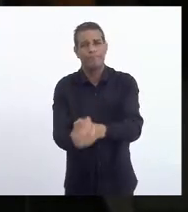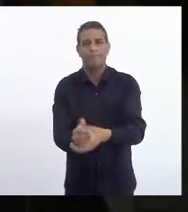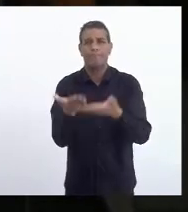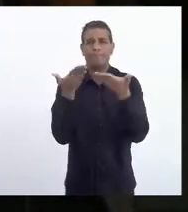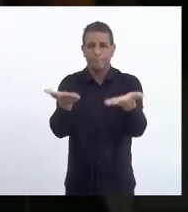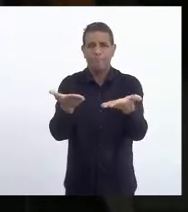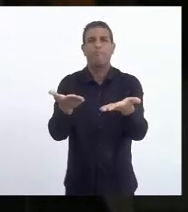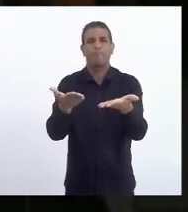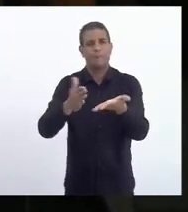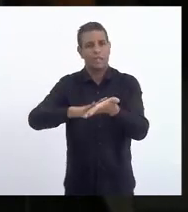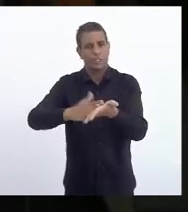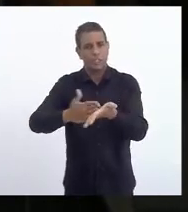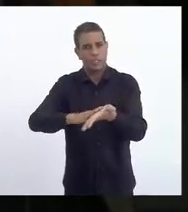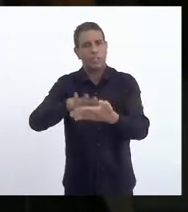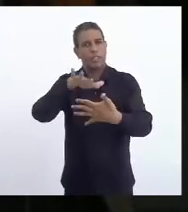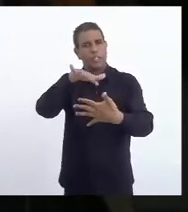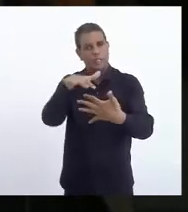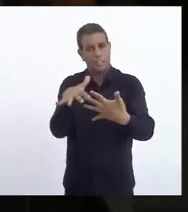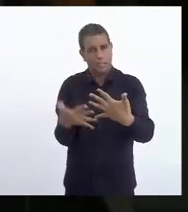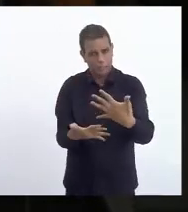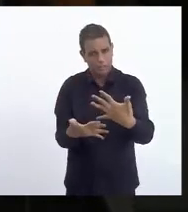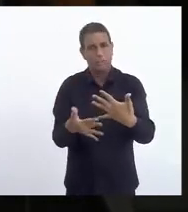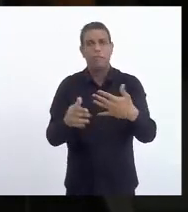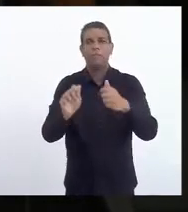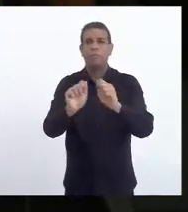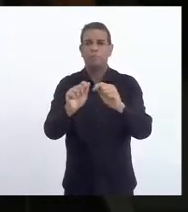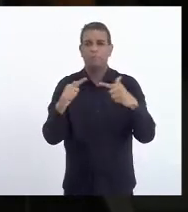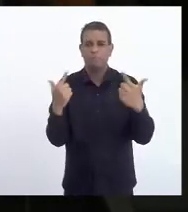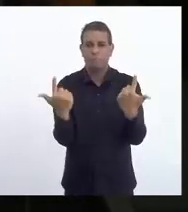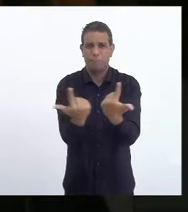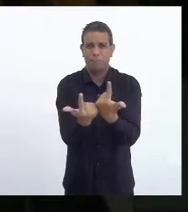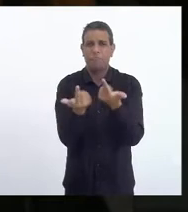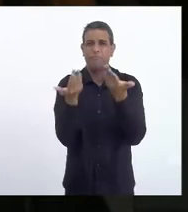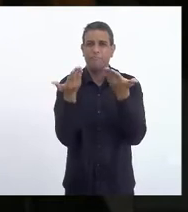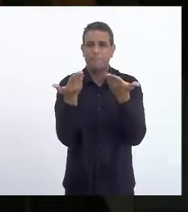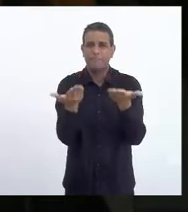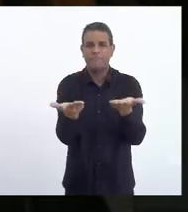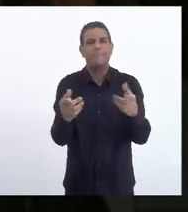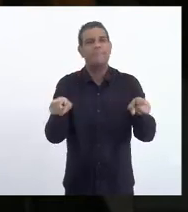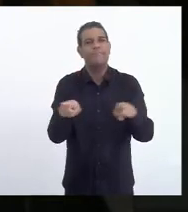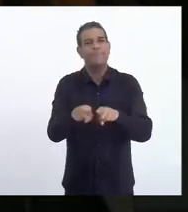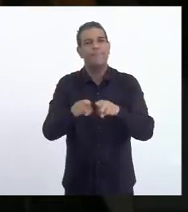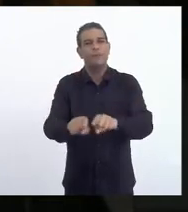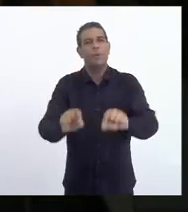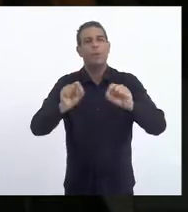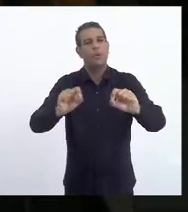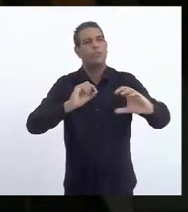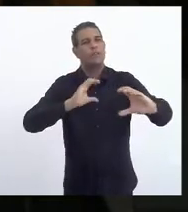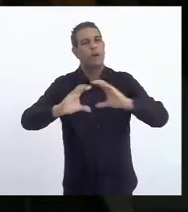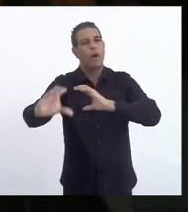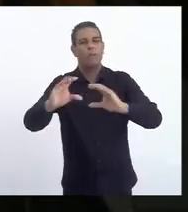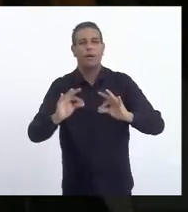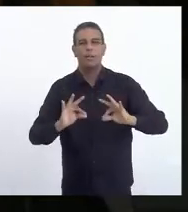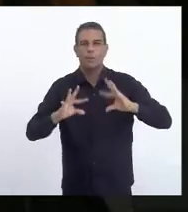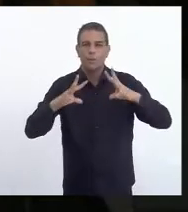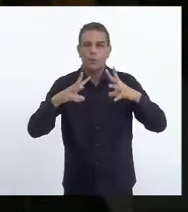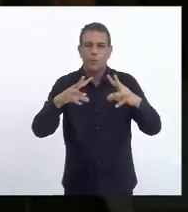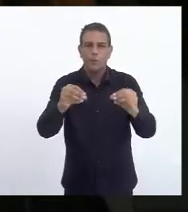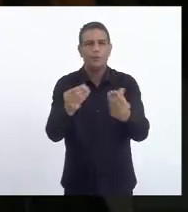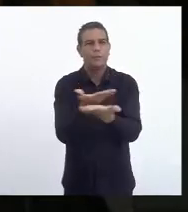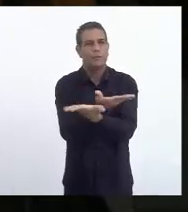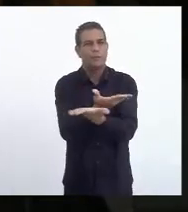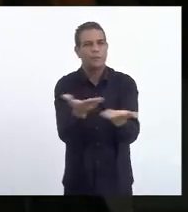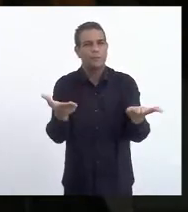o senhor intérprete da linguagem de libra que leva a nossa voz